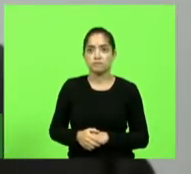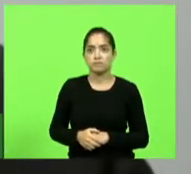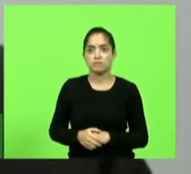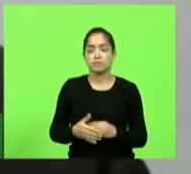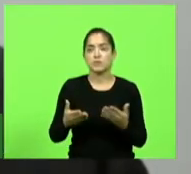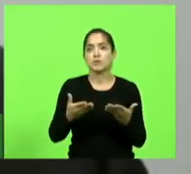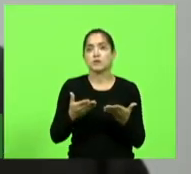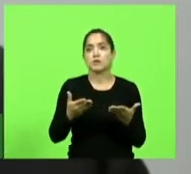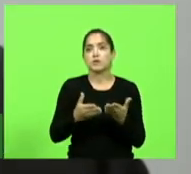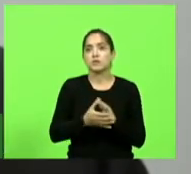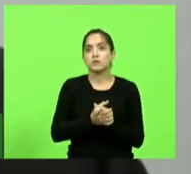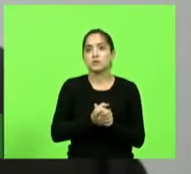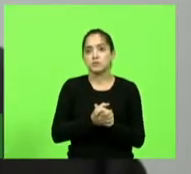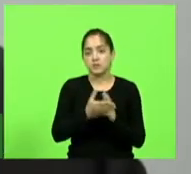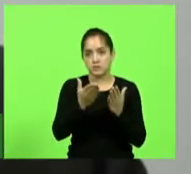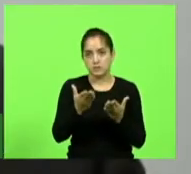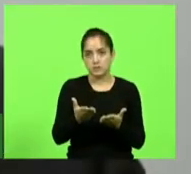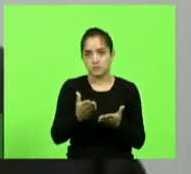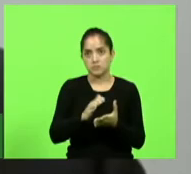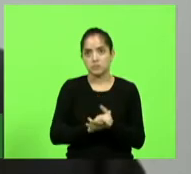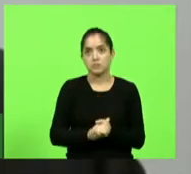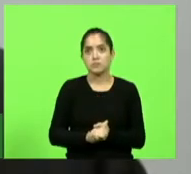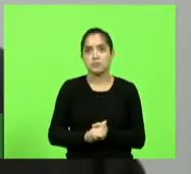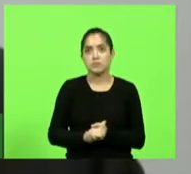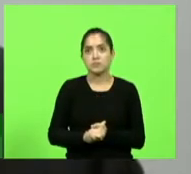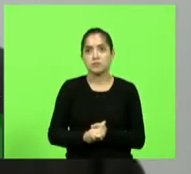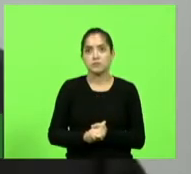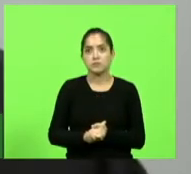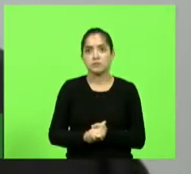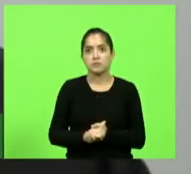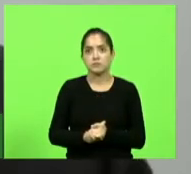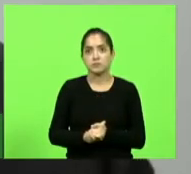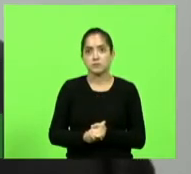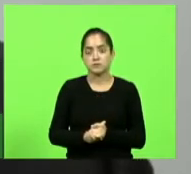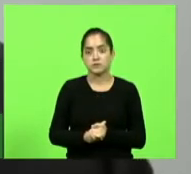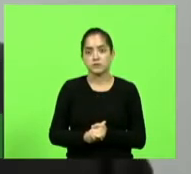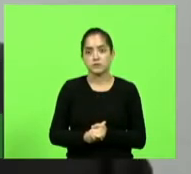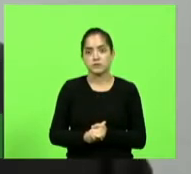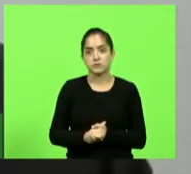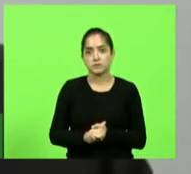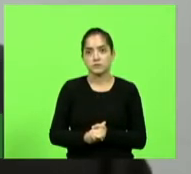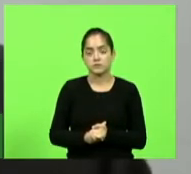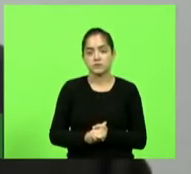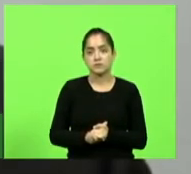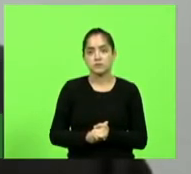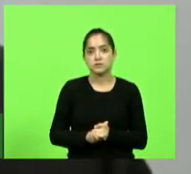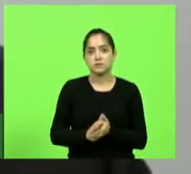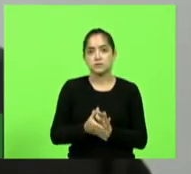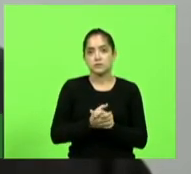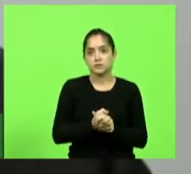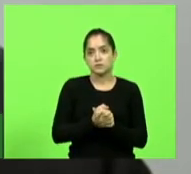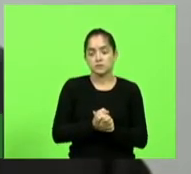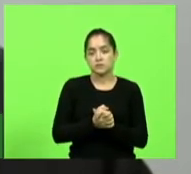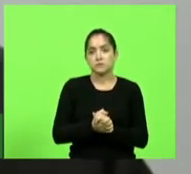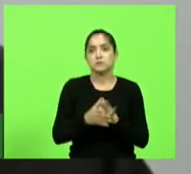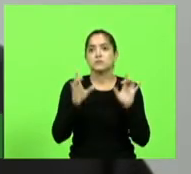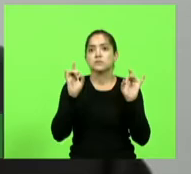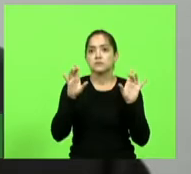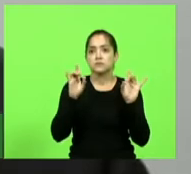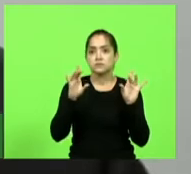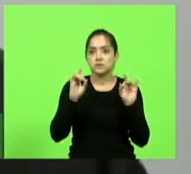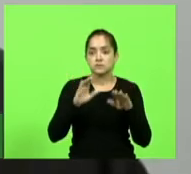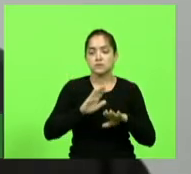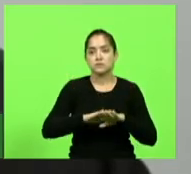ratifico meus cumprimentos à Vossa Excelência, à mesa diretora, aos nobres colegas. Quero aqui cumprimentar também de forma muito especial o coautor